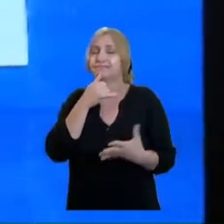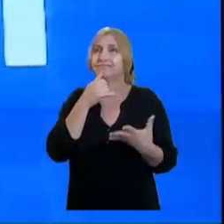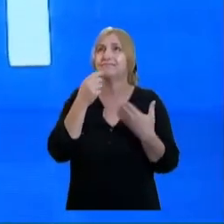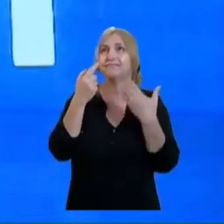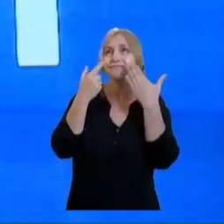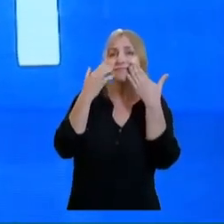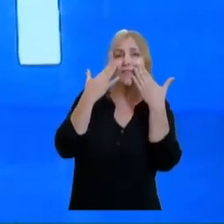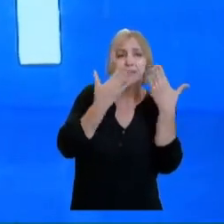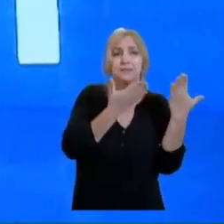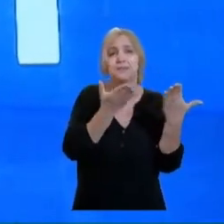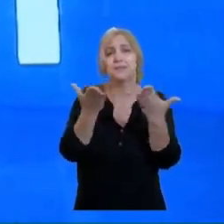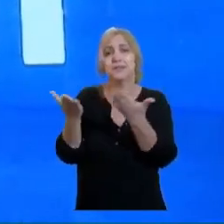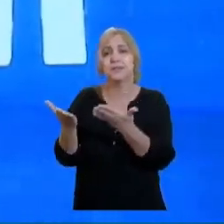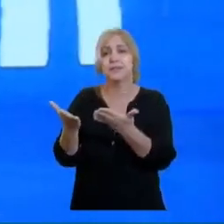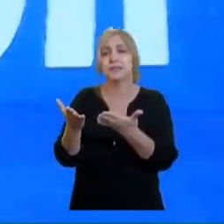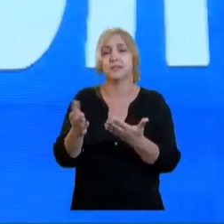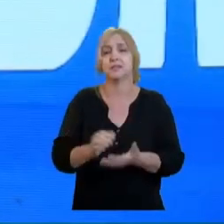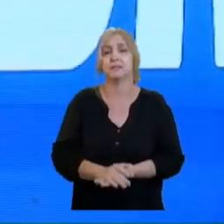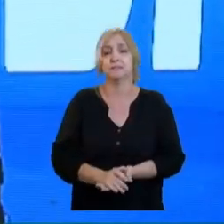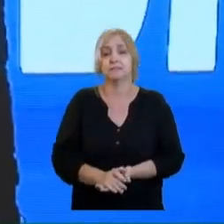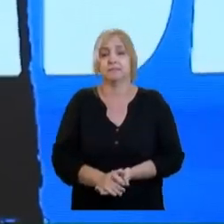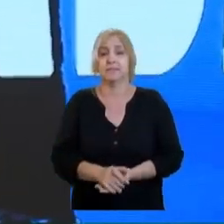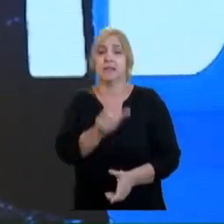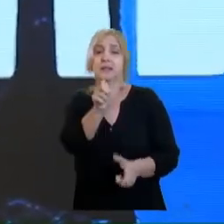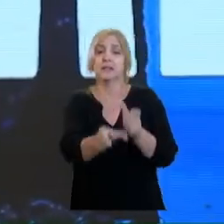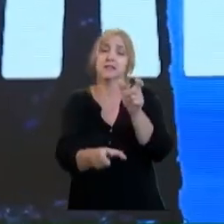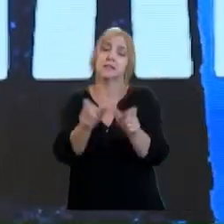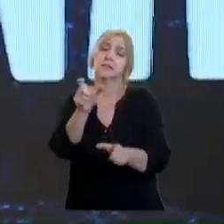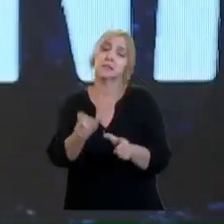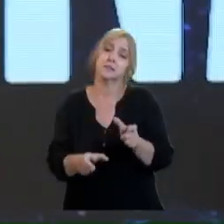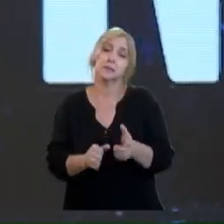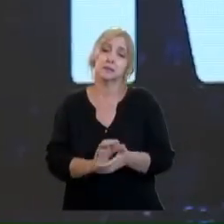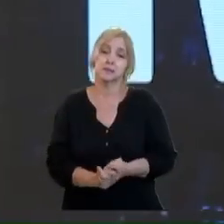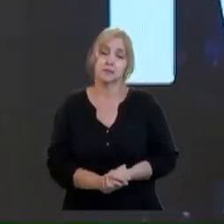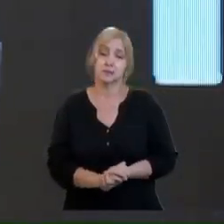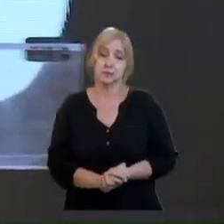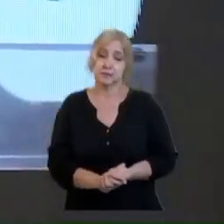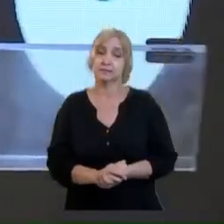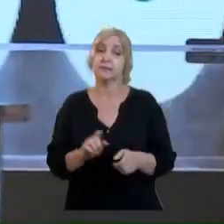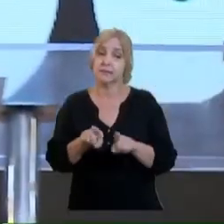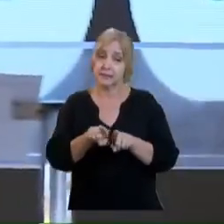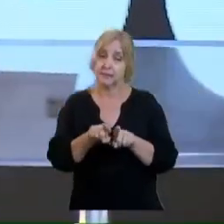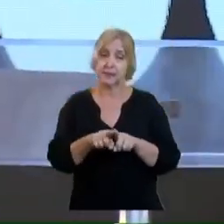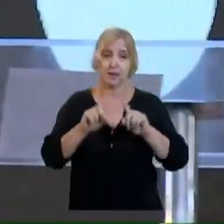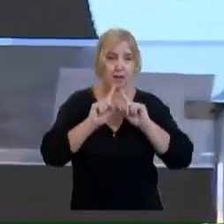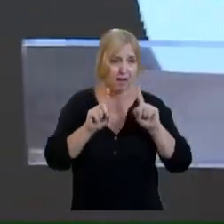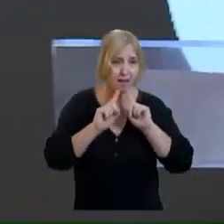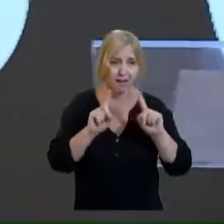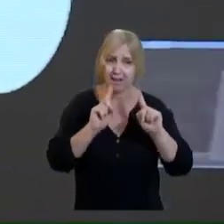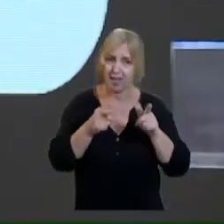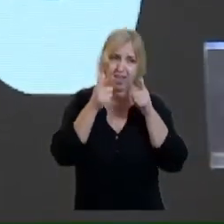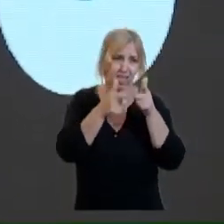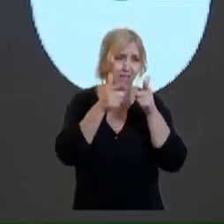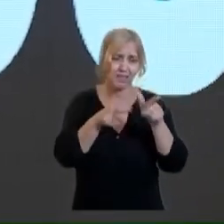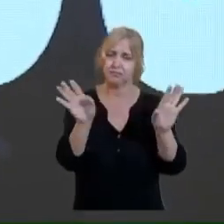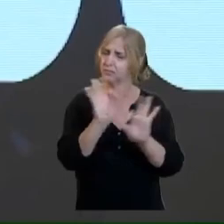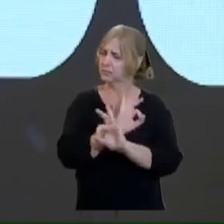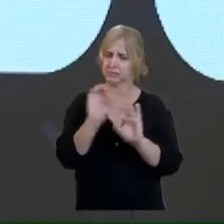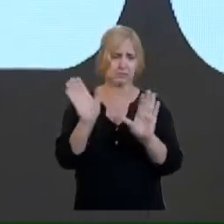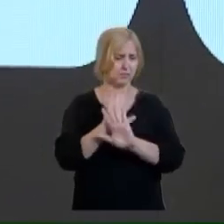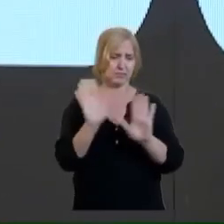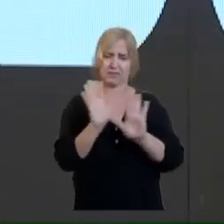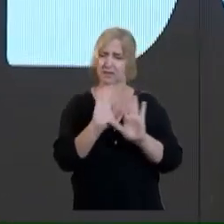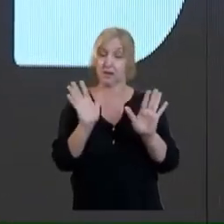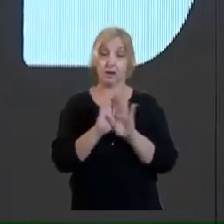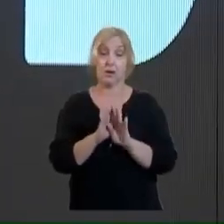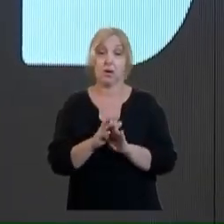assim tantas pessoas que hoje, eu falo até assim com muito temor, não é criticando, nada disso,